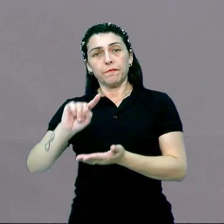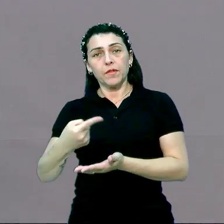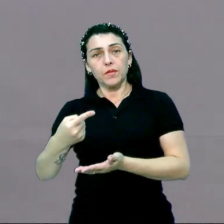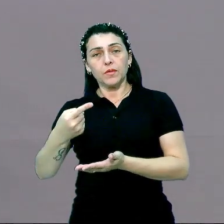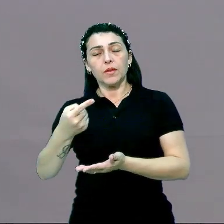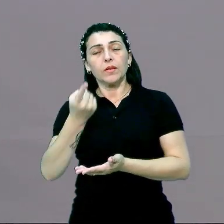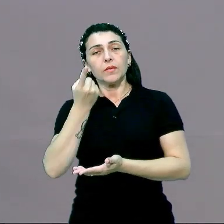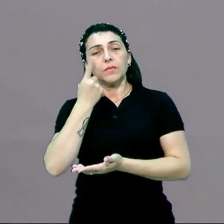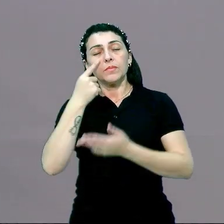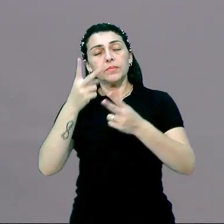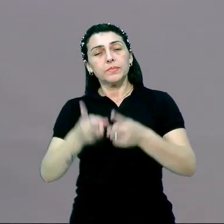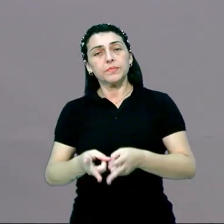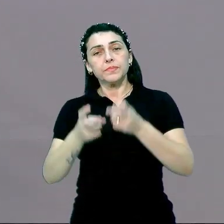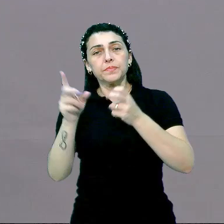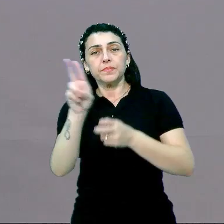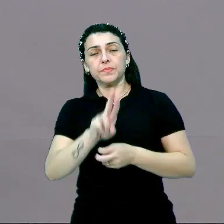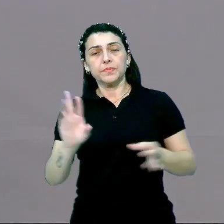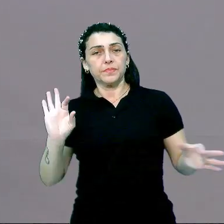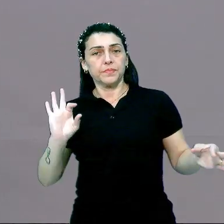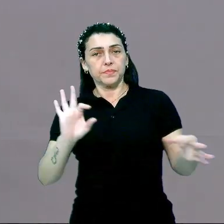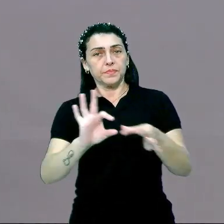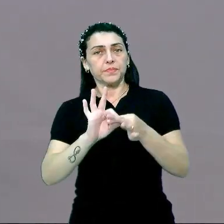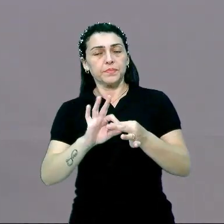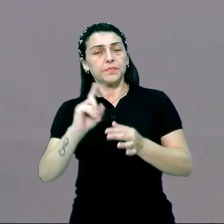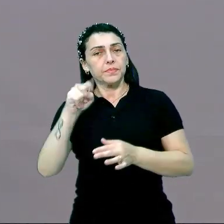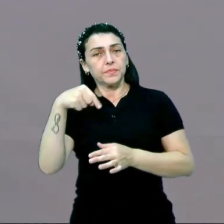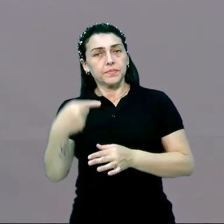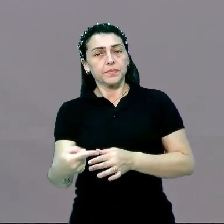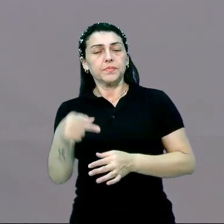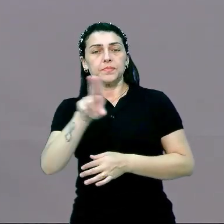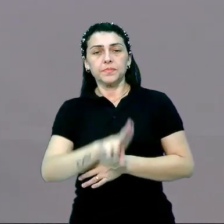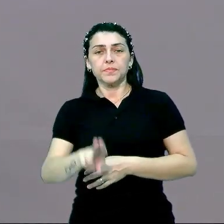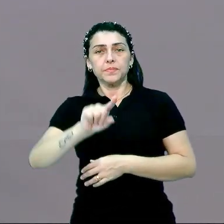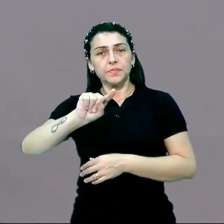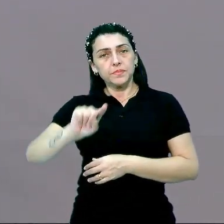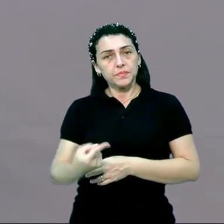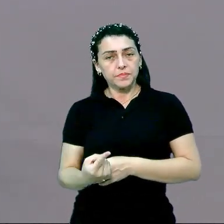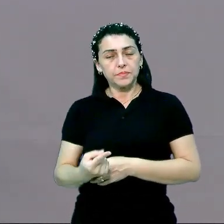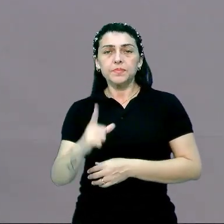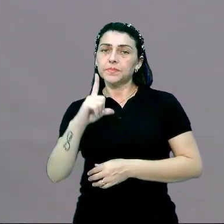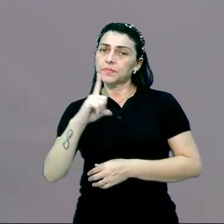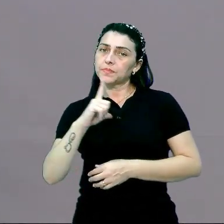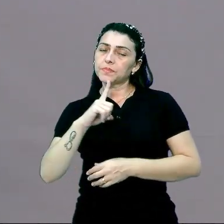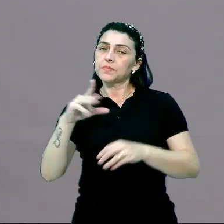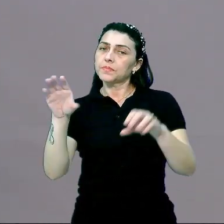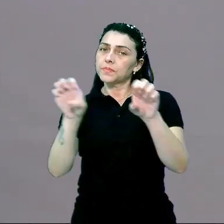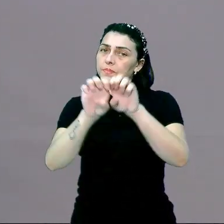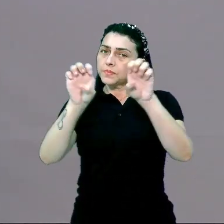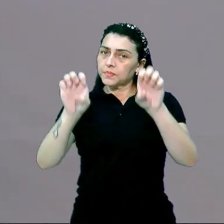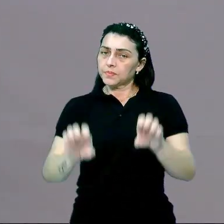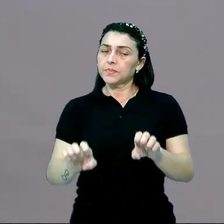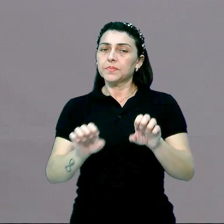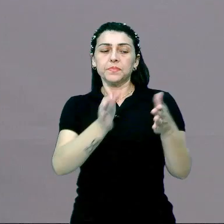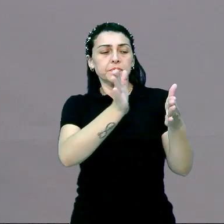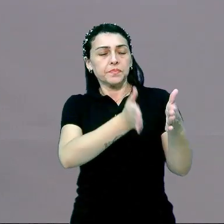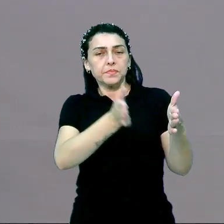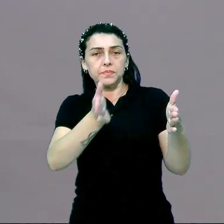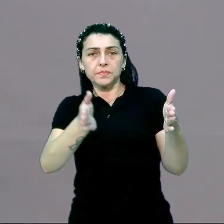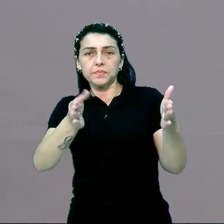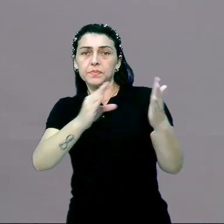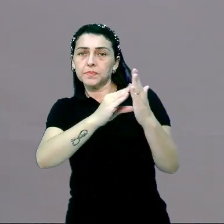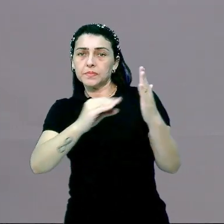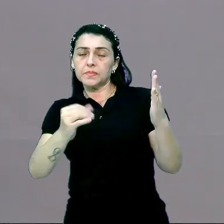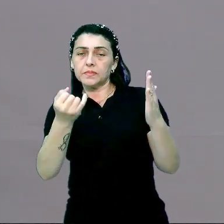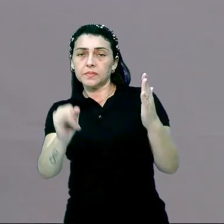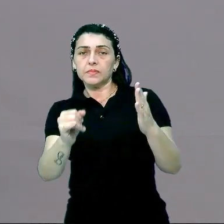vírgula. Observe que eu uso conectivo e logo em seguida eu uso uma vírgula. Existe uma estrutura a ser seguida. Se você